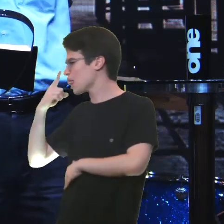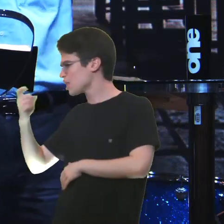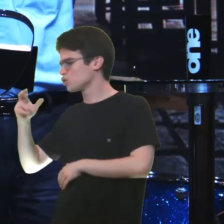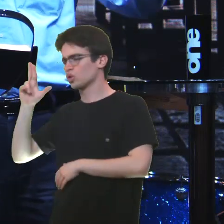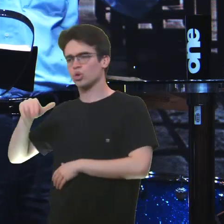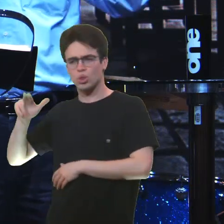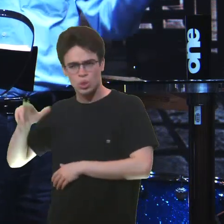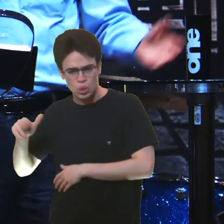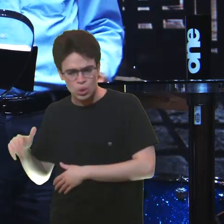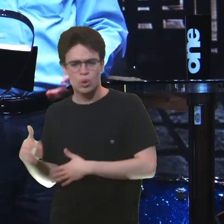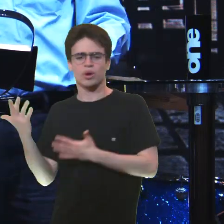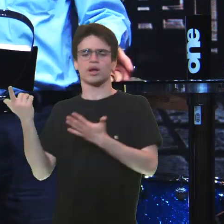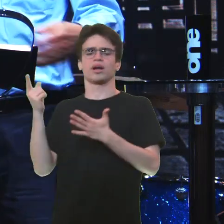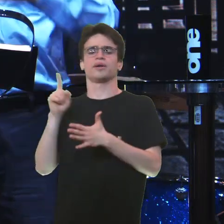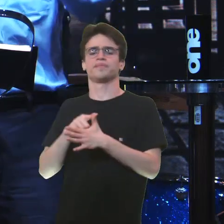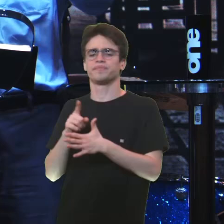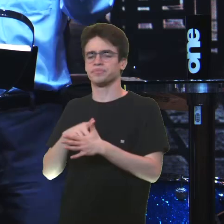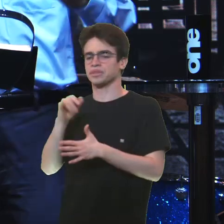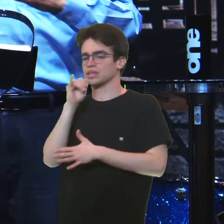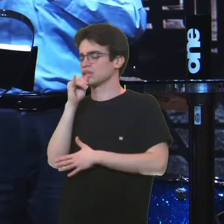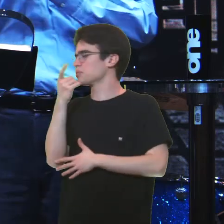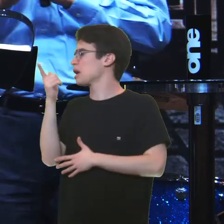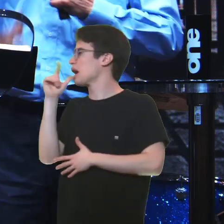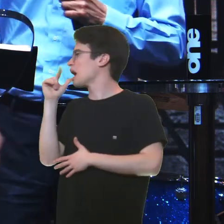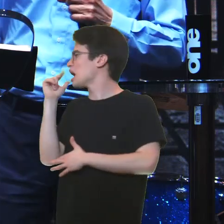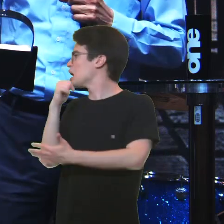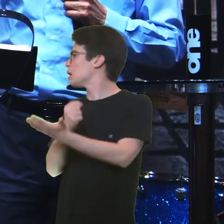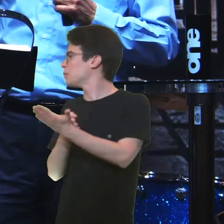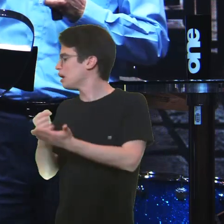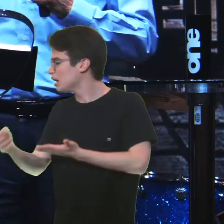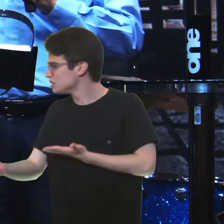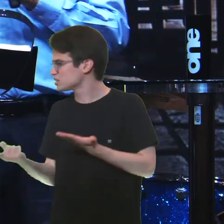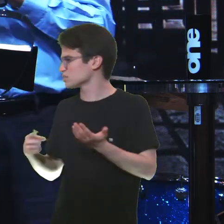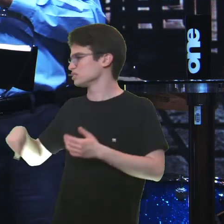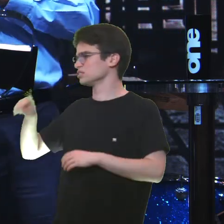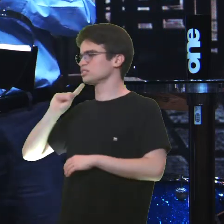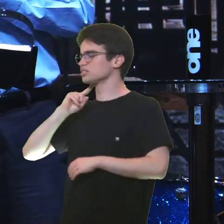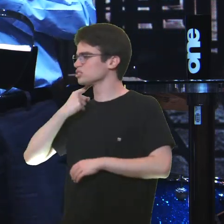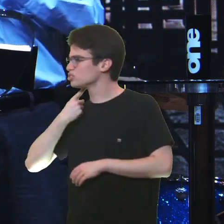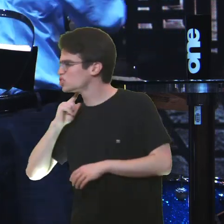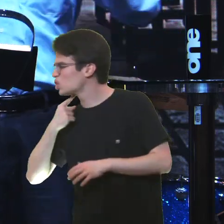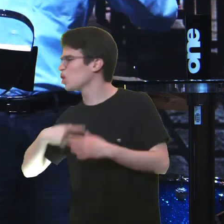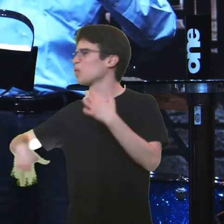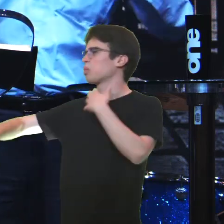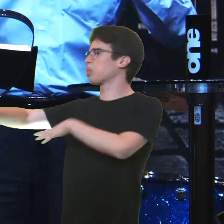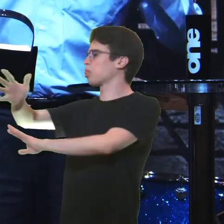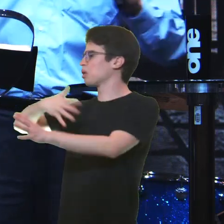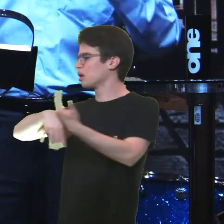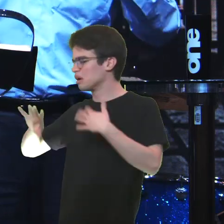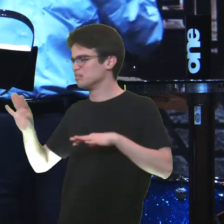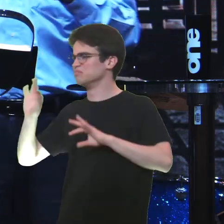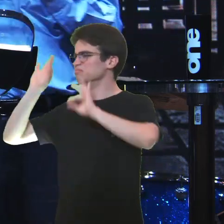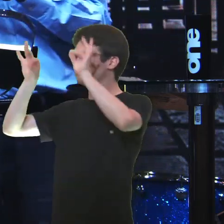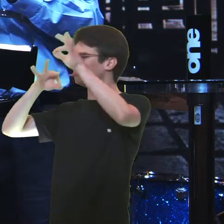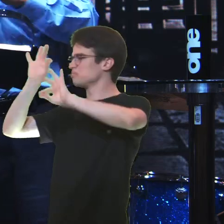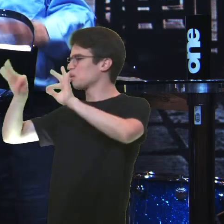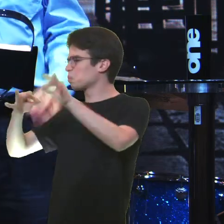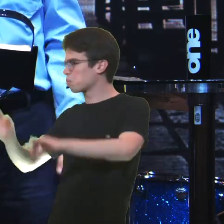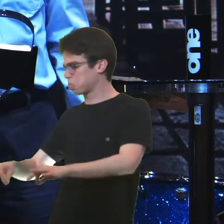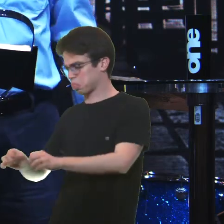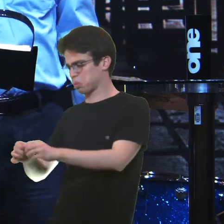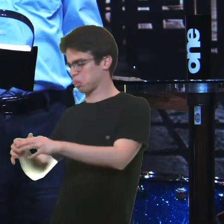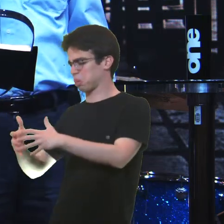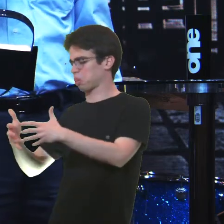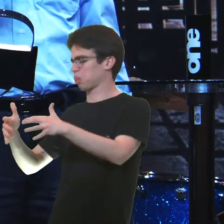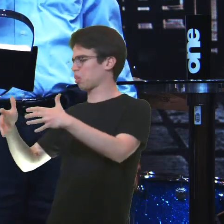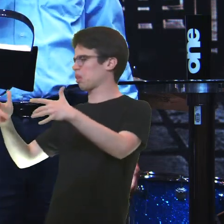agua corre, se a água Manchando passa, todo. sujando tudo, deixar infiltração, si los insectos comienzan a se os crecer,